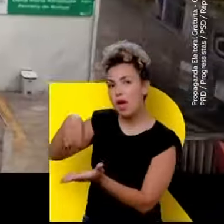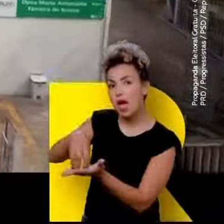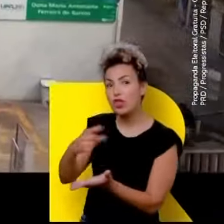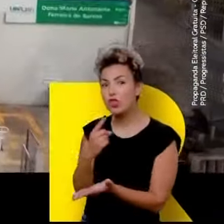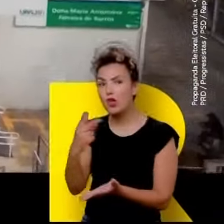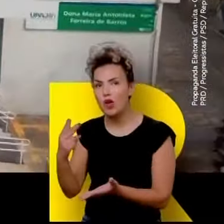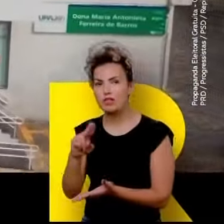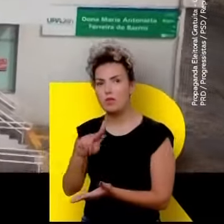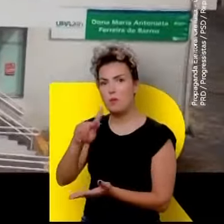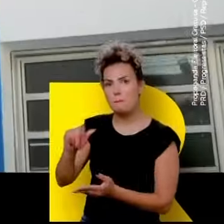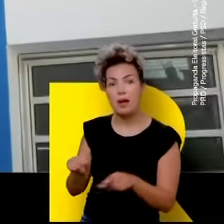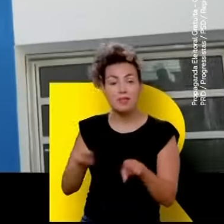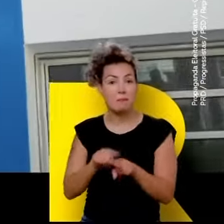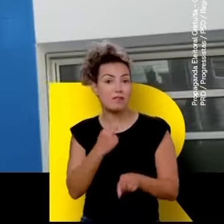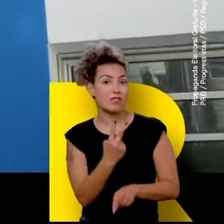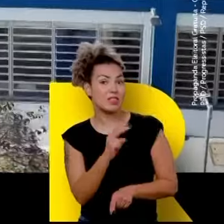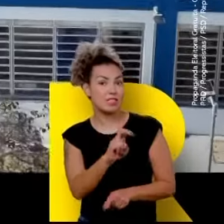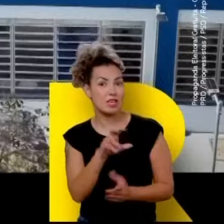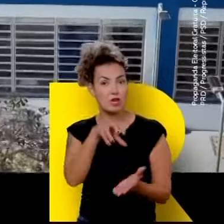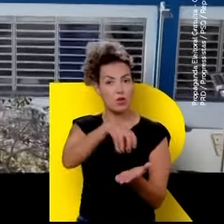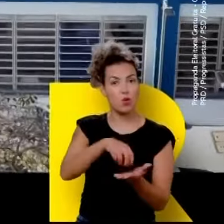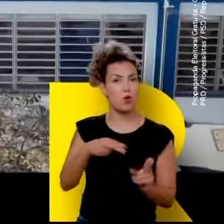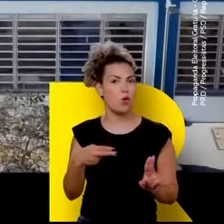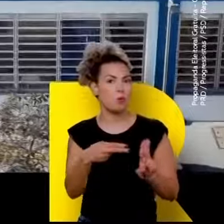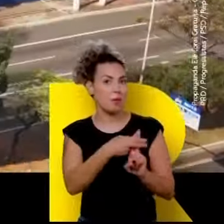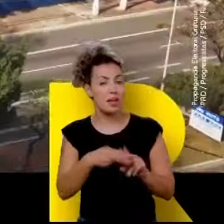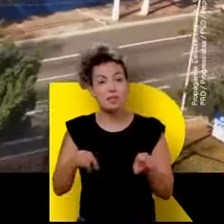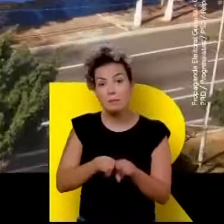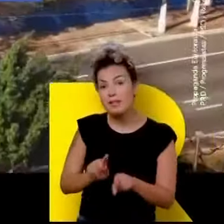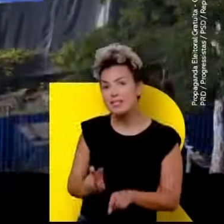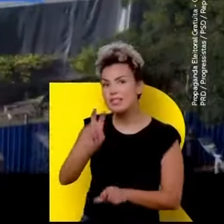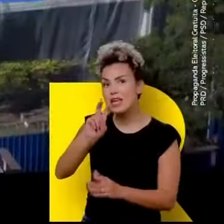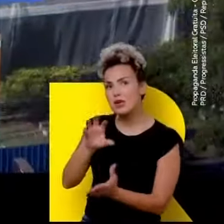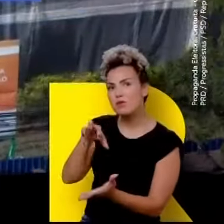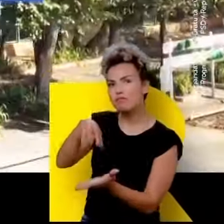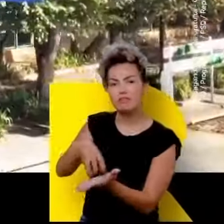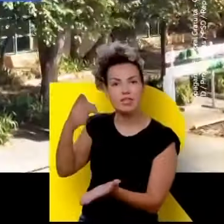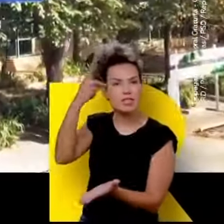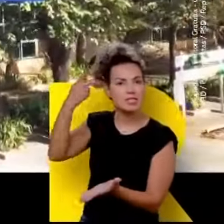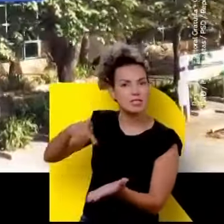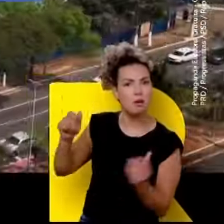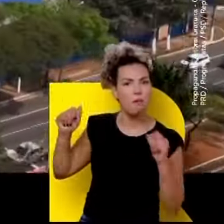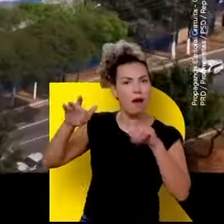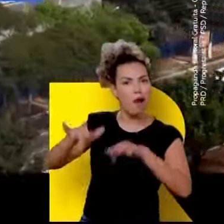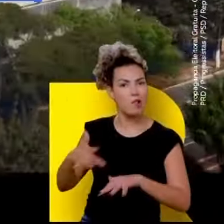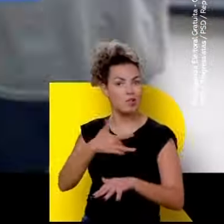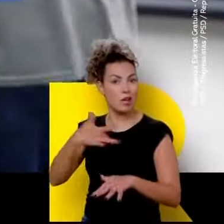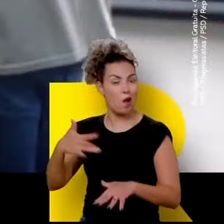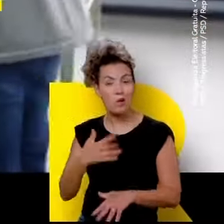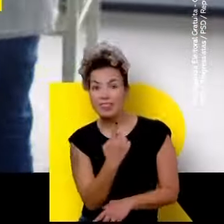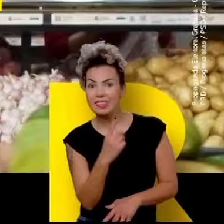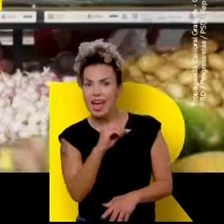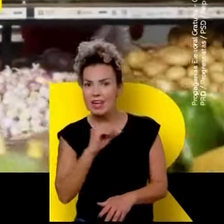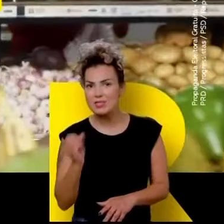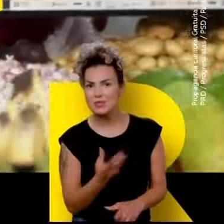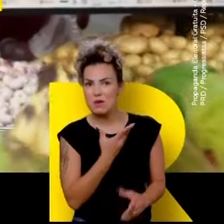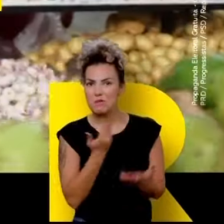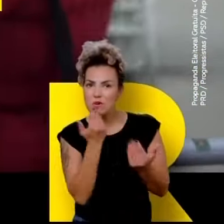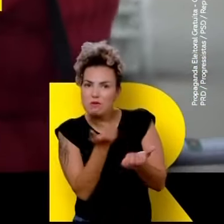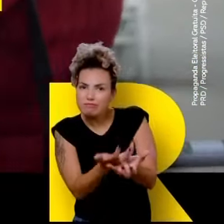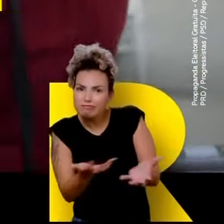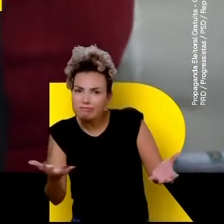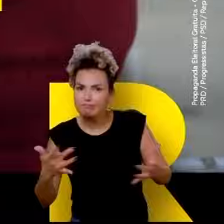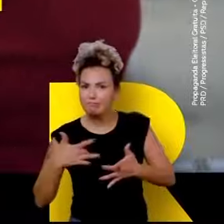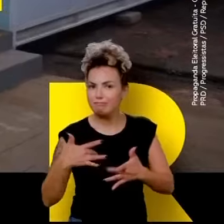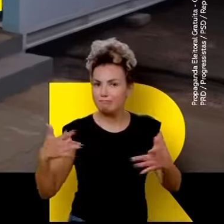Mais 12 UPAs, mais 25 UBSs, 5 unidades do Paulistão da Saúde, 10 novos